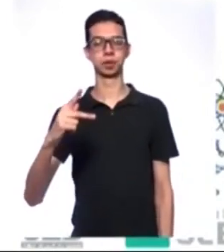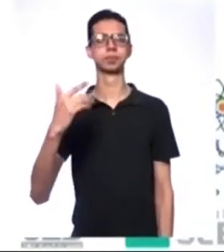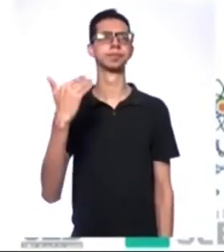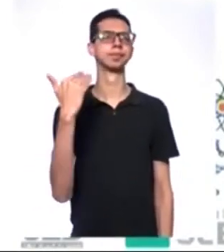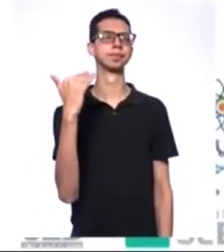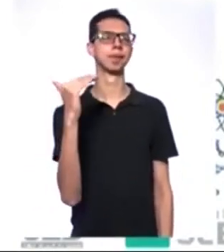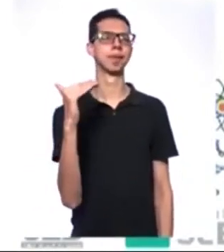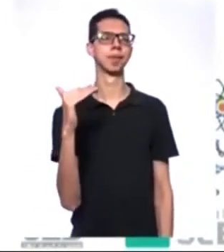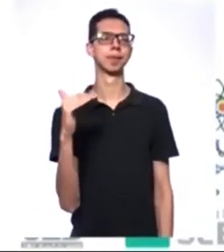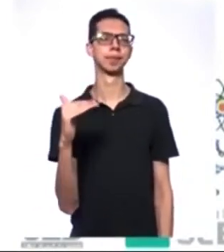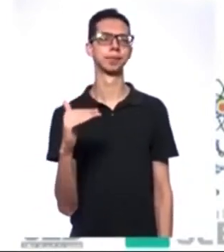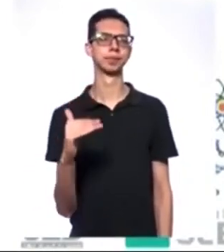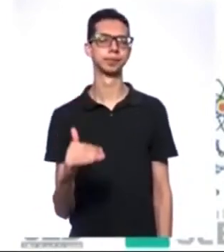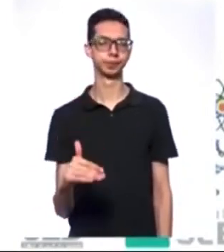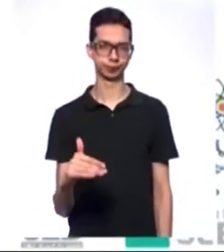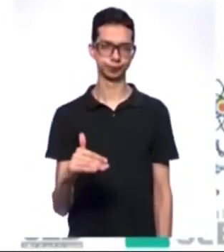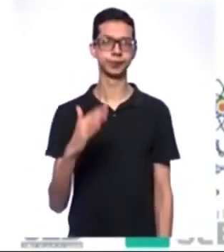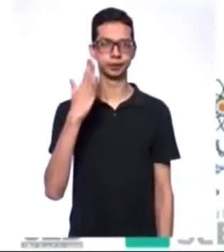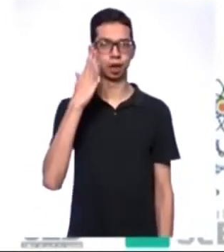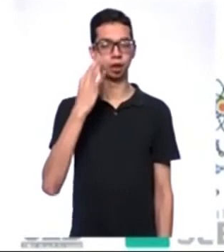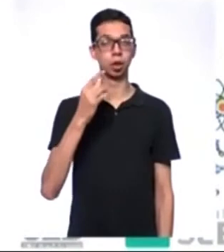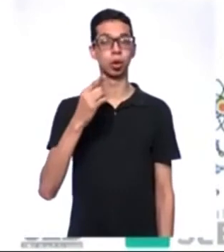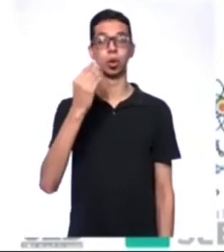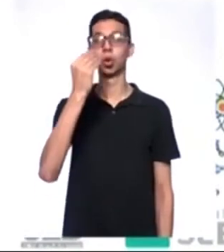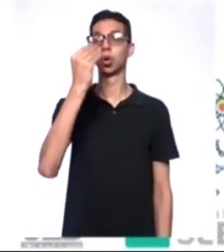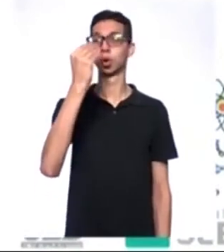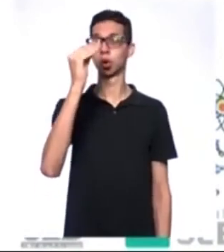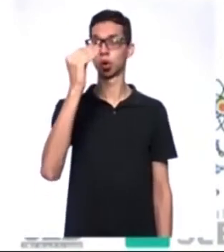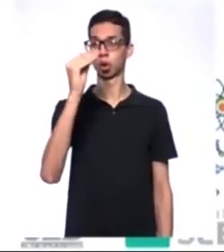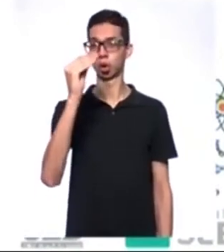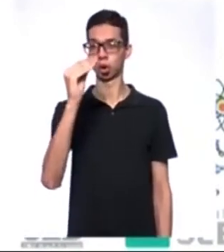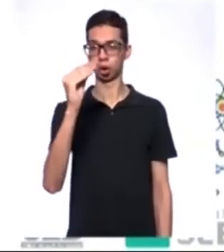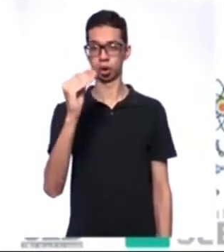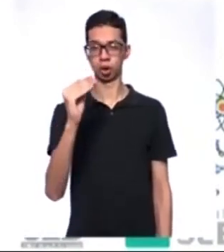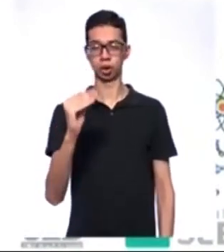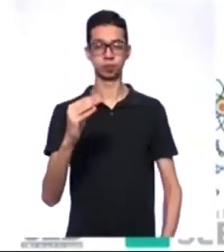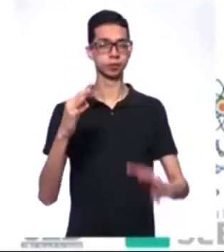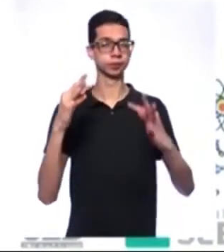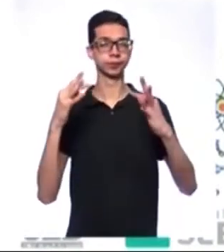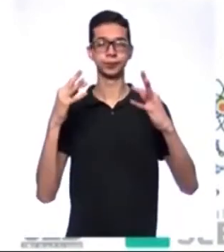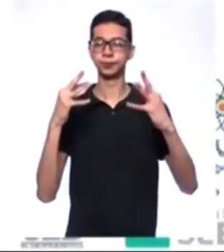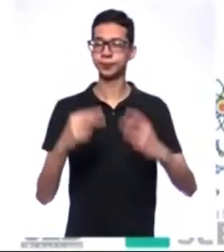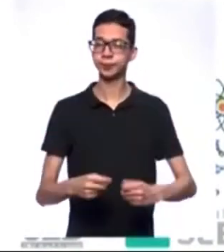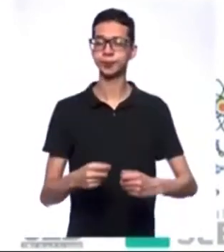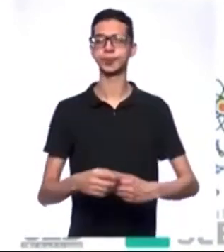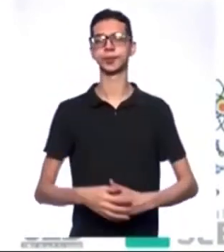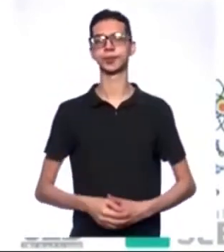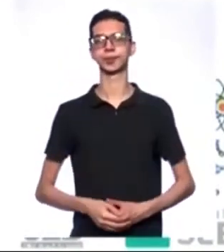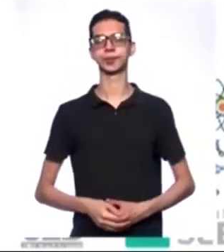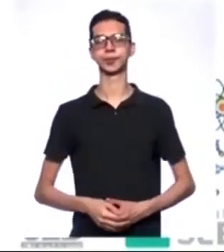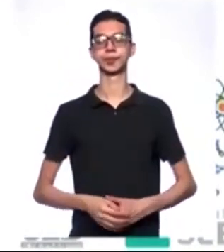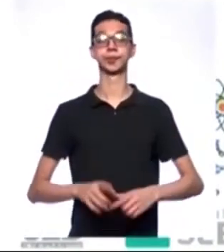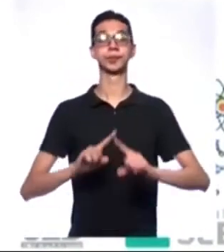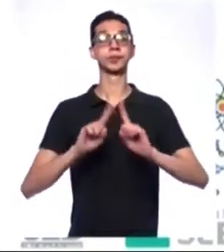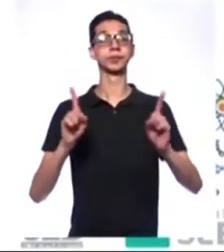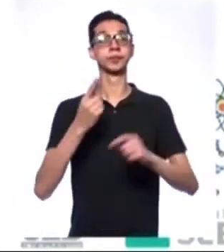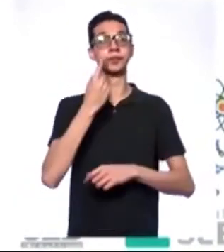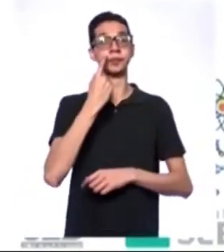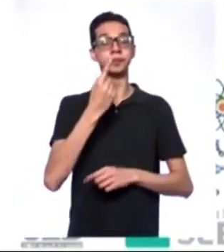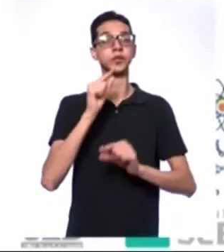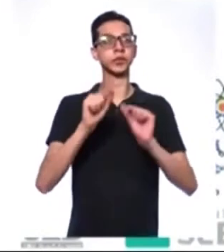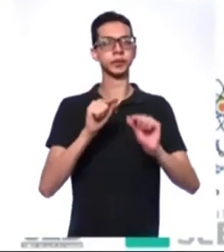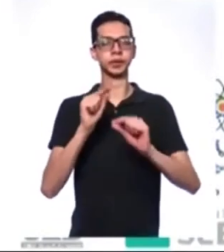assim sucessivamente você vai colocando todos eles em ordem alfabética só que as vezes ele estar hora que quiser são Face